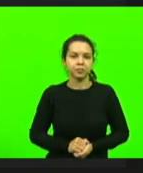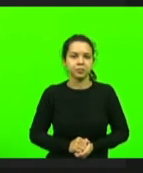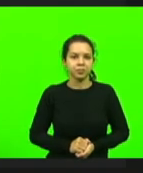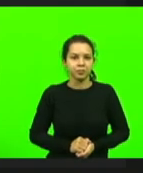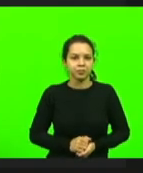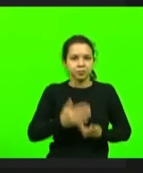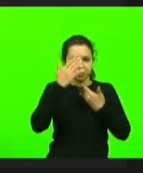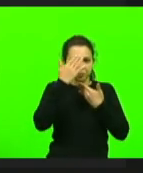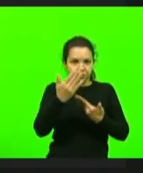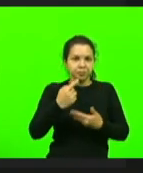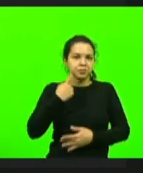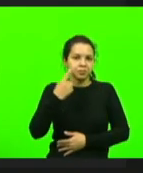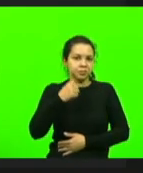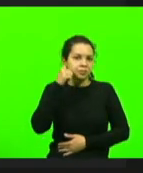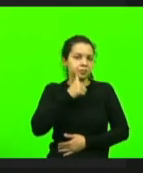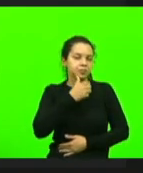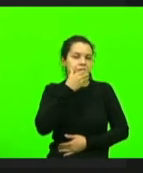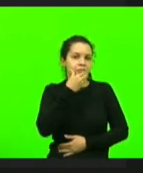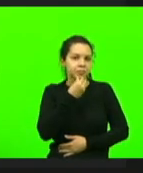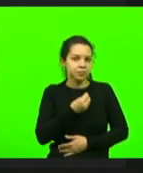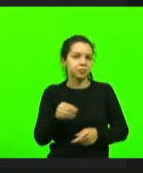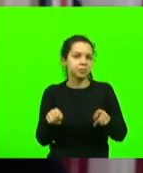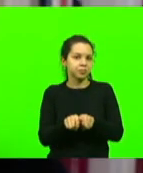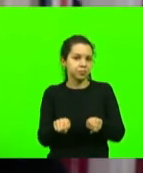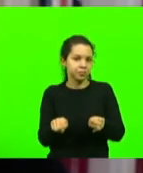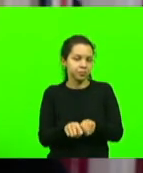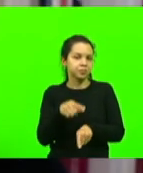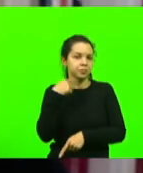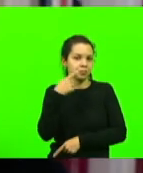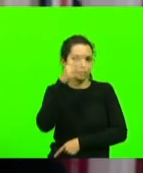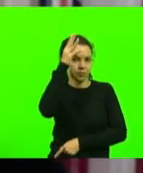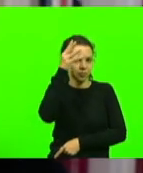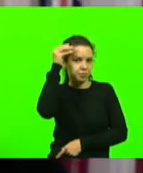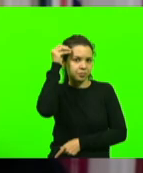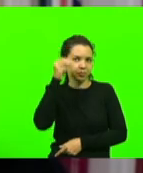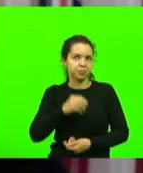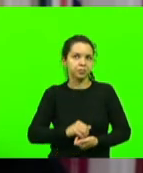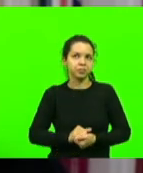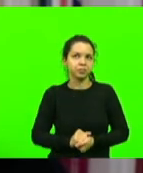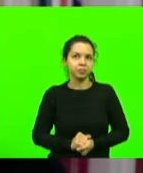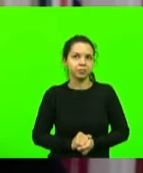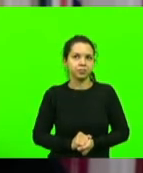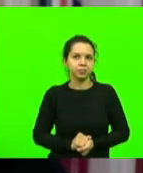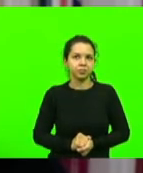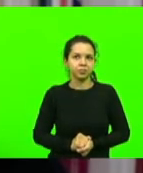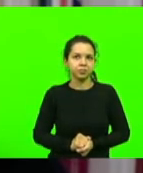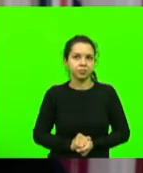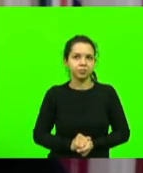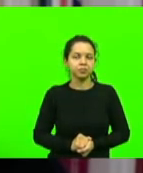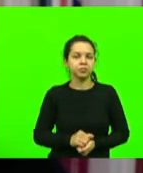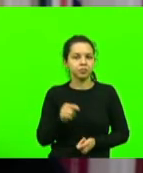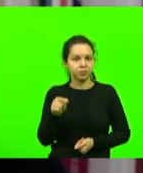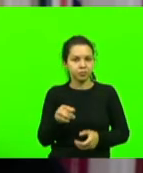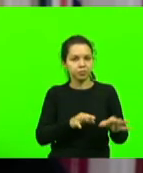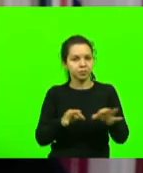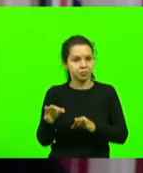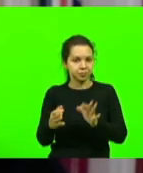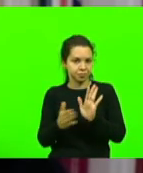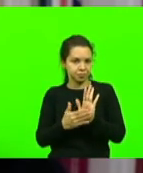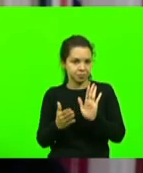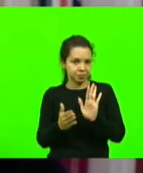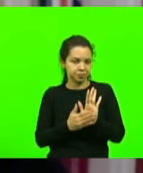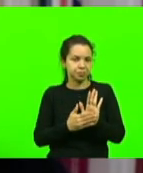deputados e deputadas em especial a deputada Luciane carminatti que fez a propositura da audiência